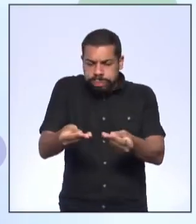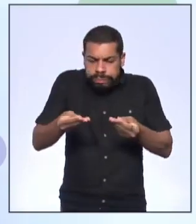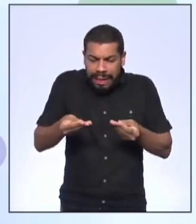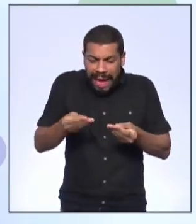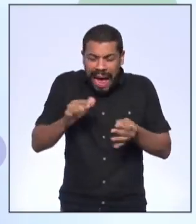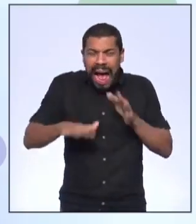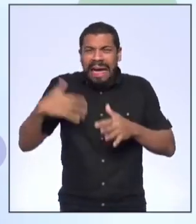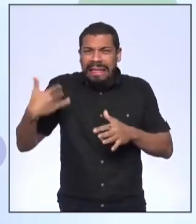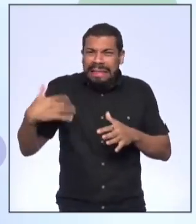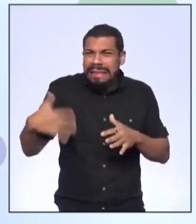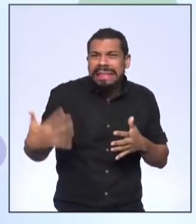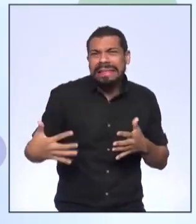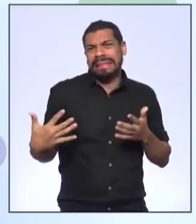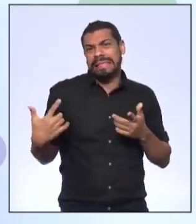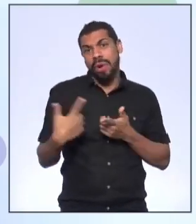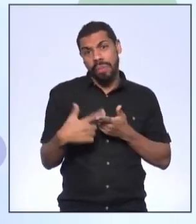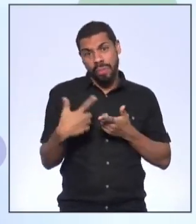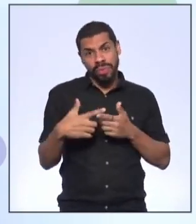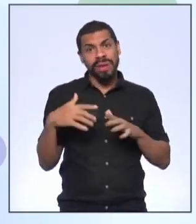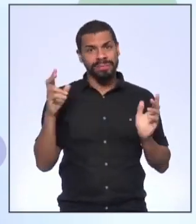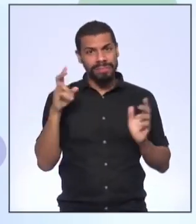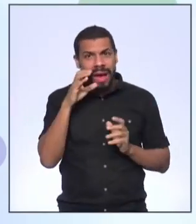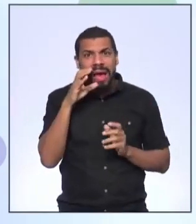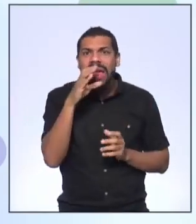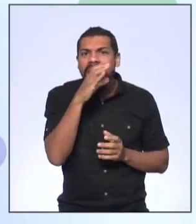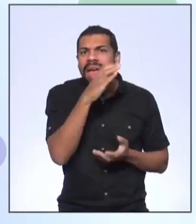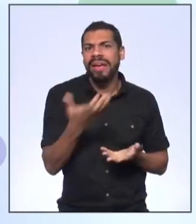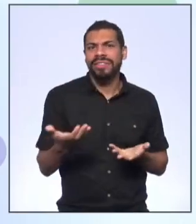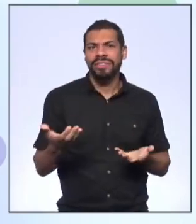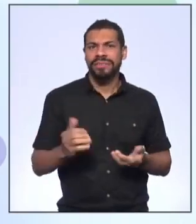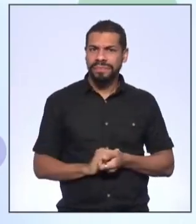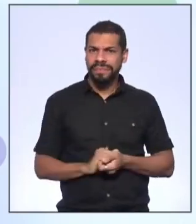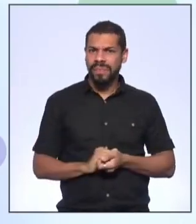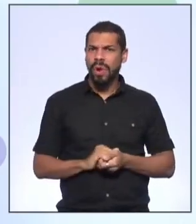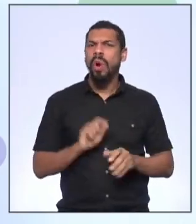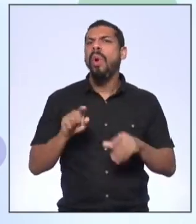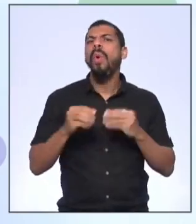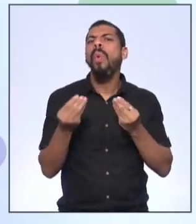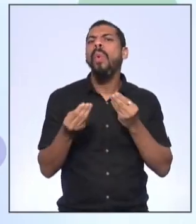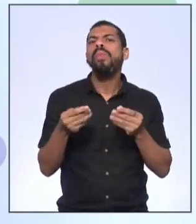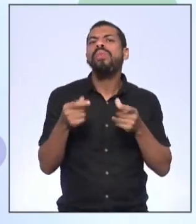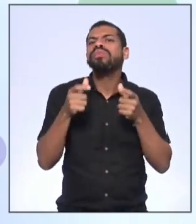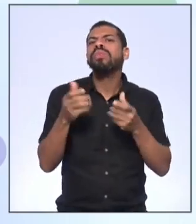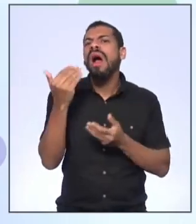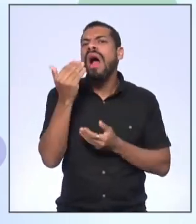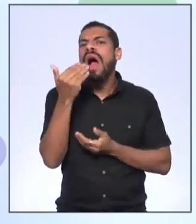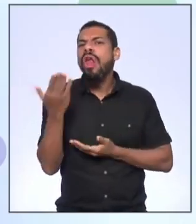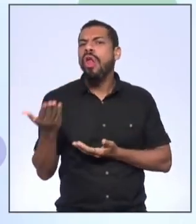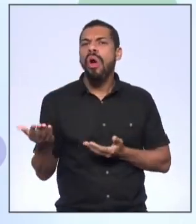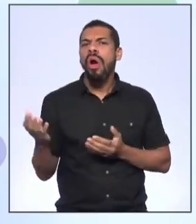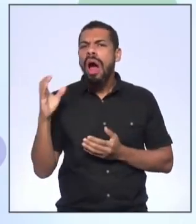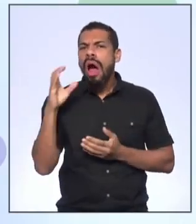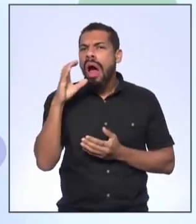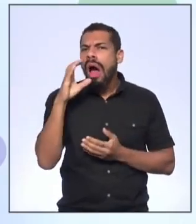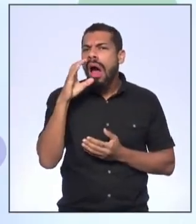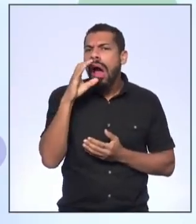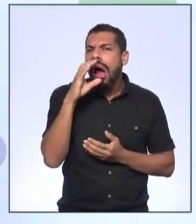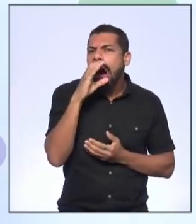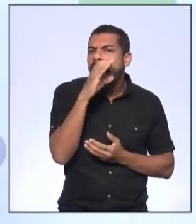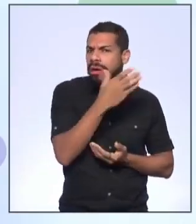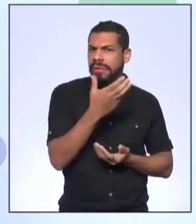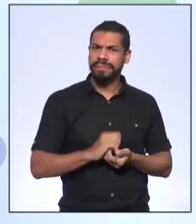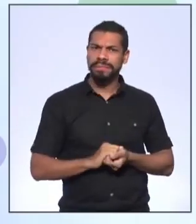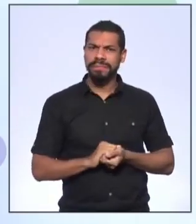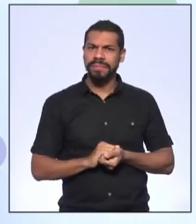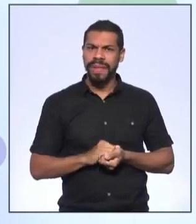né? Dependendo do material ali, até queima. É verdade. Né? De onde vem esse calor que aquece esse prato aí, certo? E por que os cabos